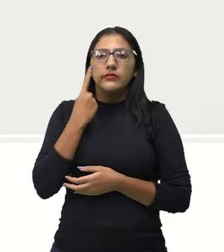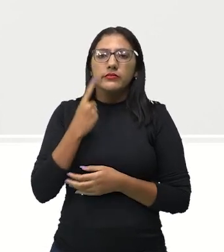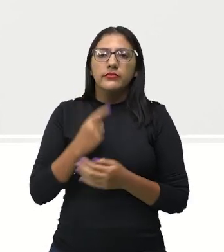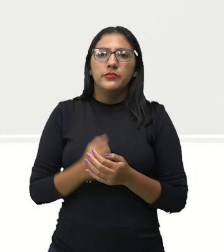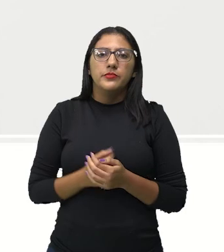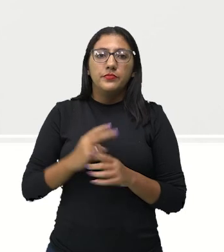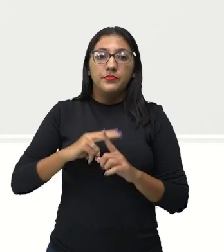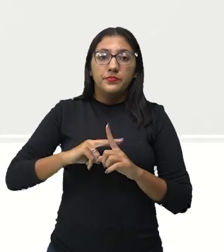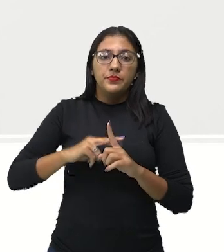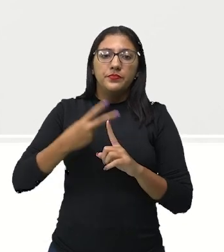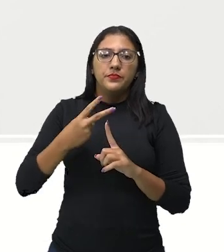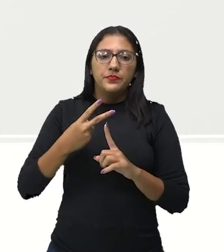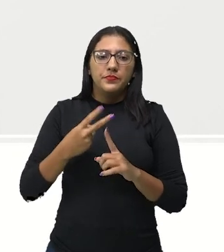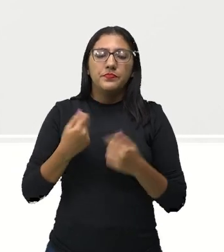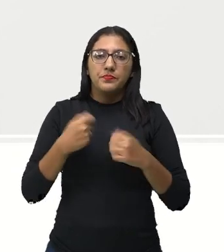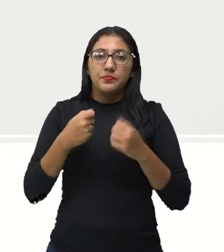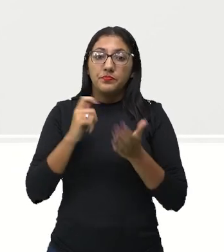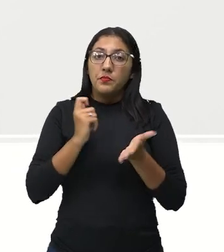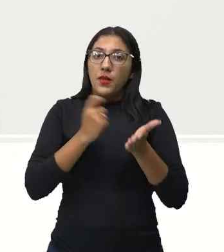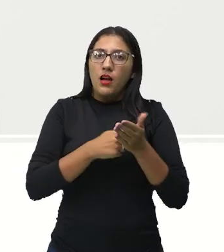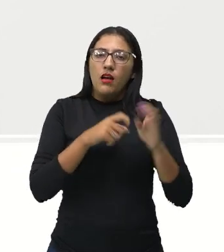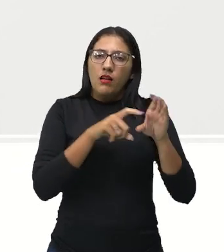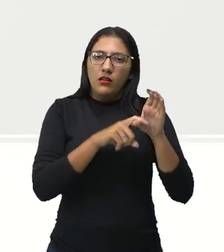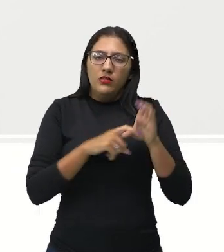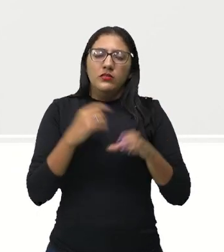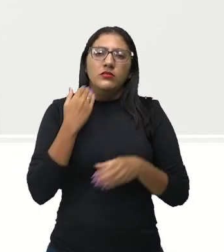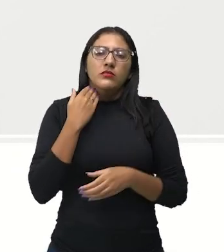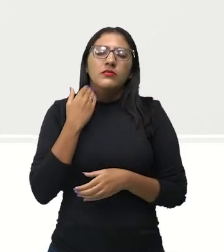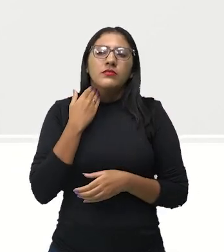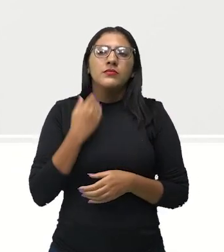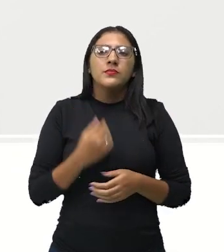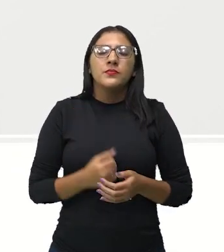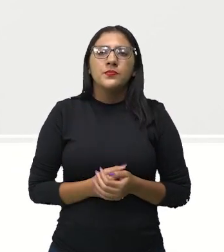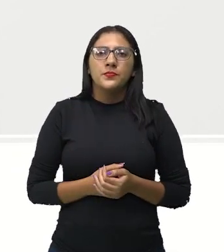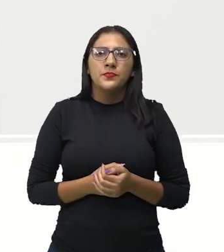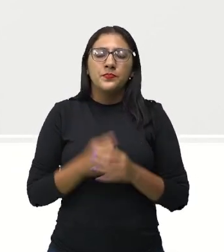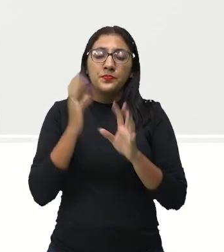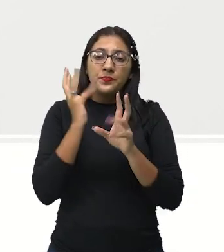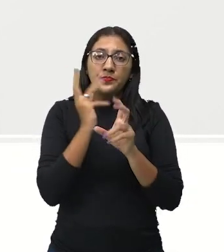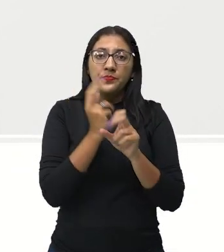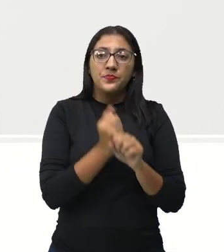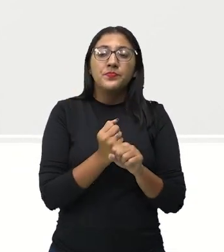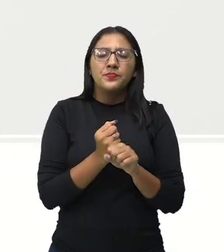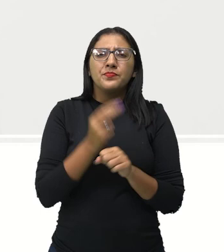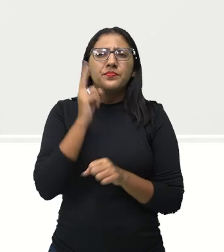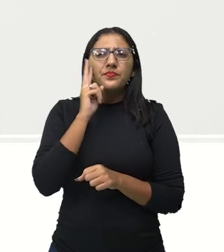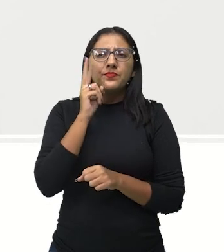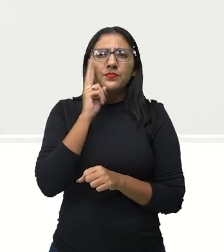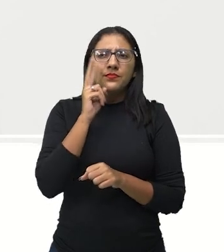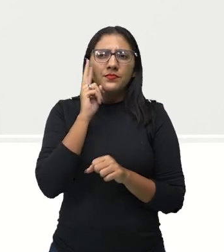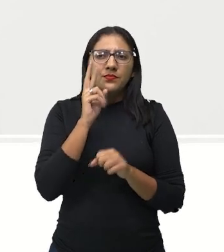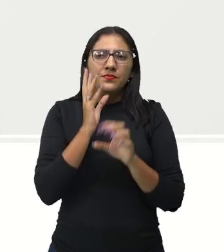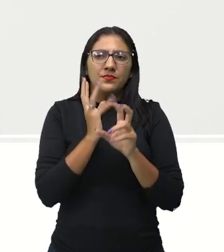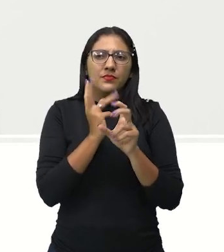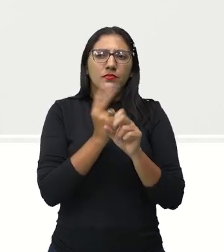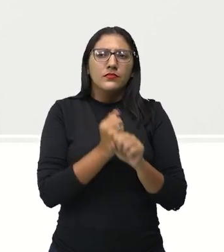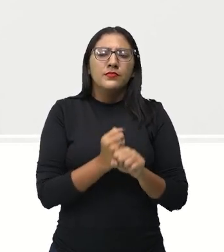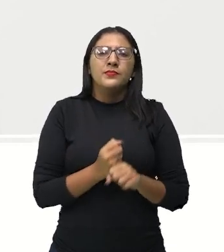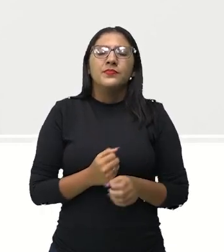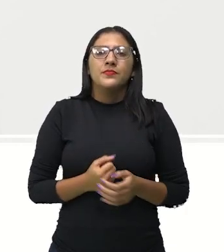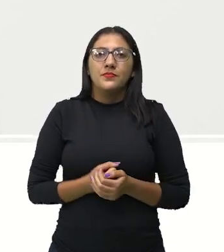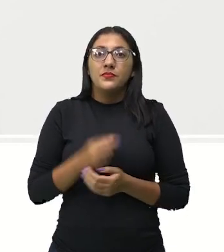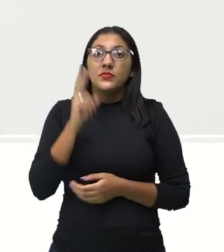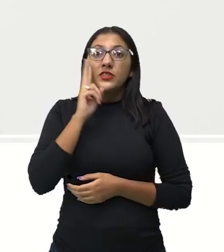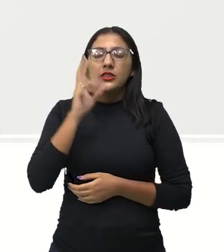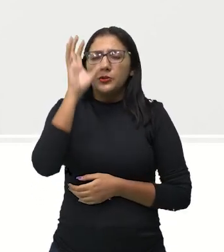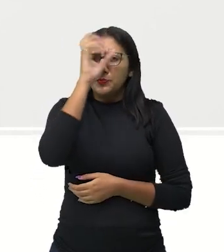então, que Marta vai pagar por esse empréstimo? O montante é a soma, né? Que aprendeu